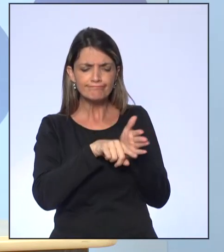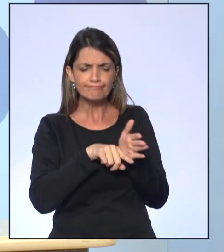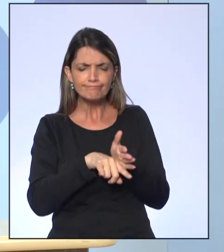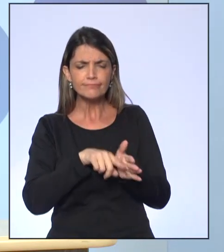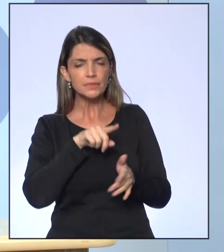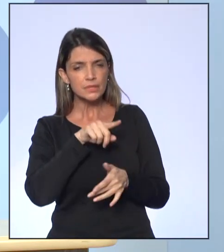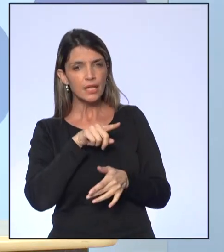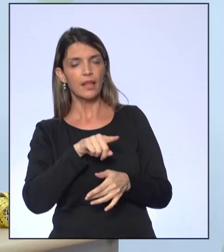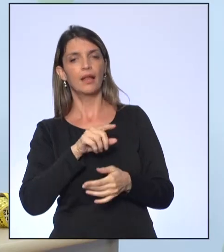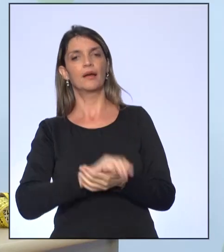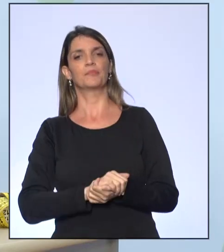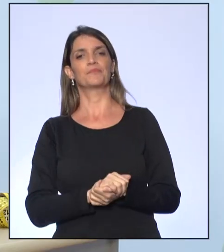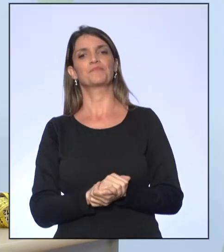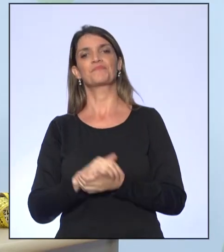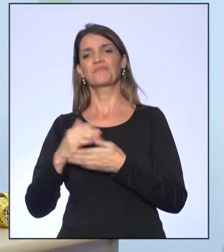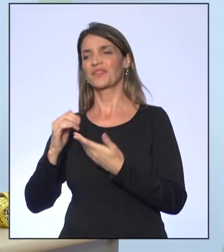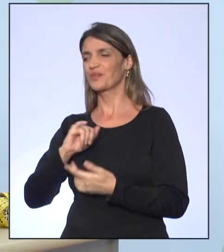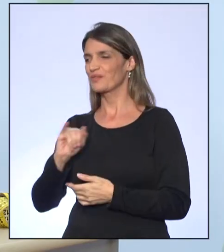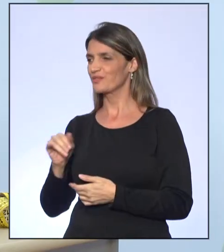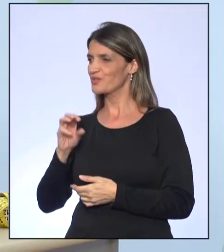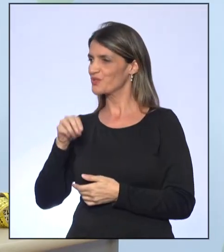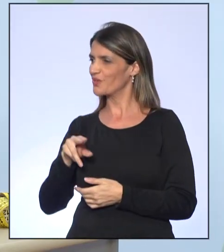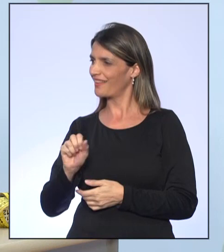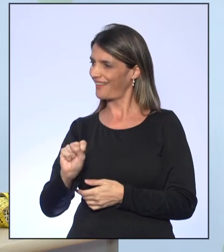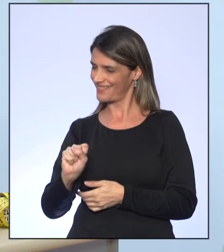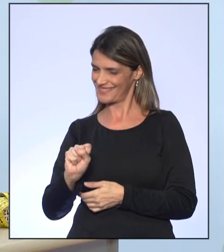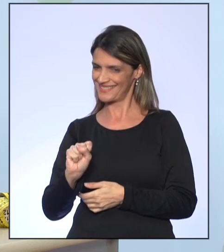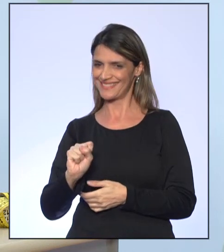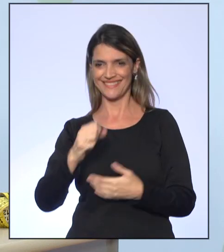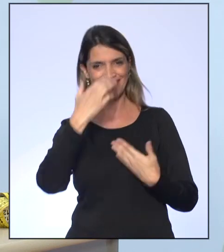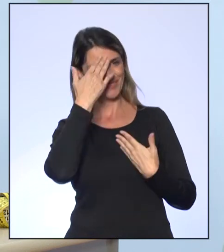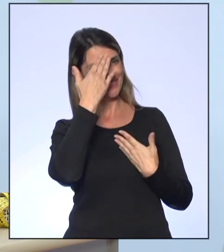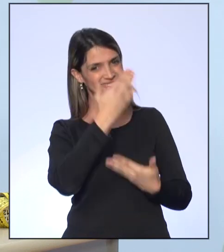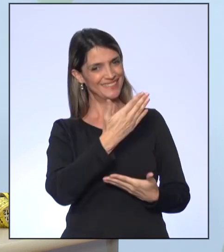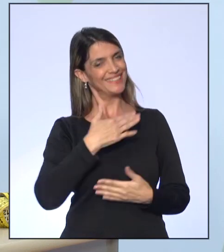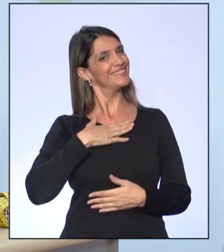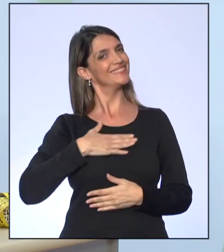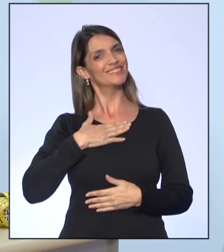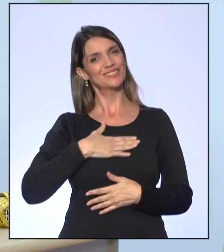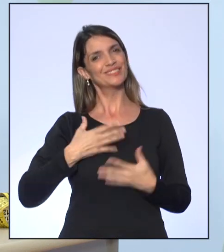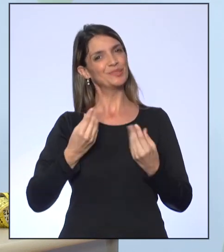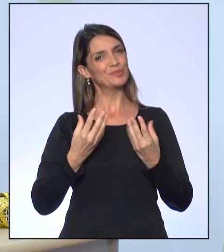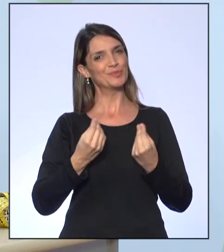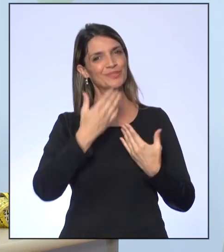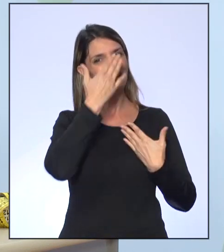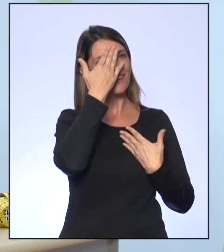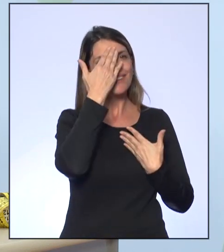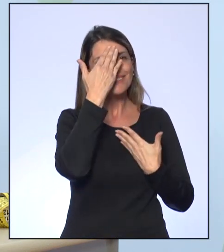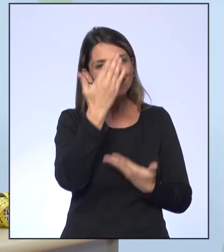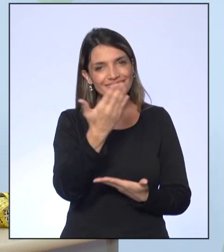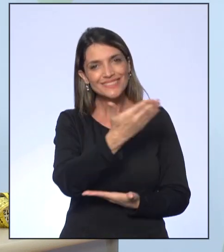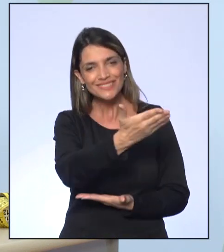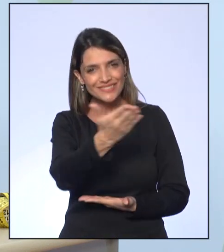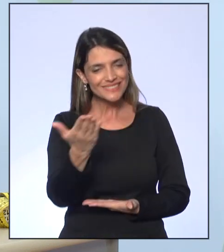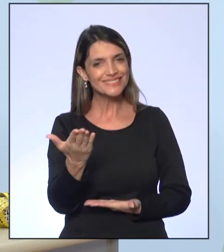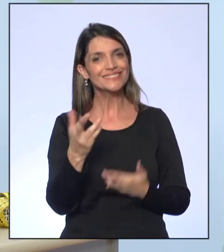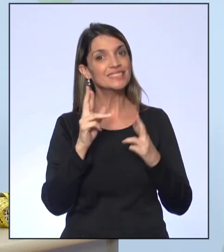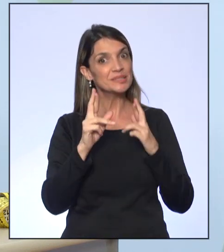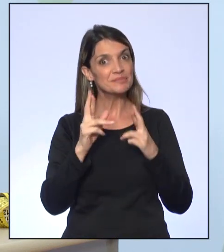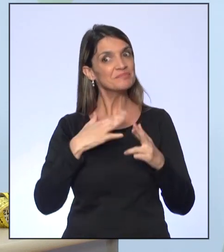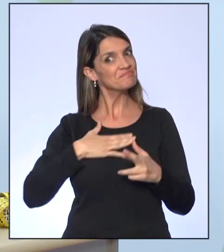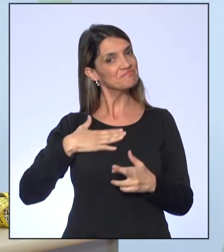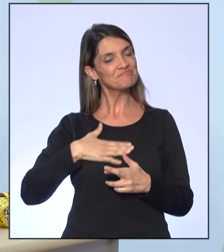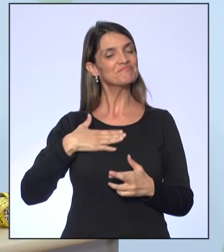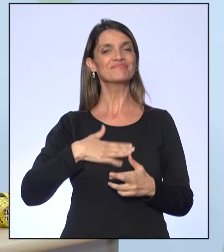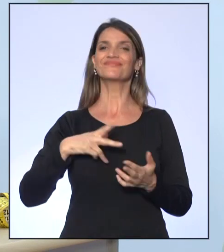professor. Jonas, os últimos minutos aí. Obrigado, gostei muito, agradeço, espero que vocês tenham gostado.